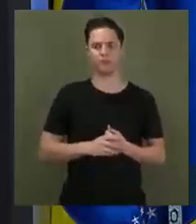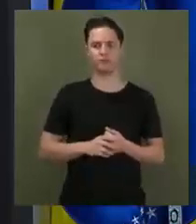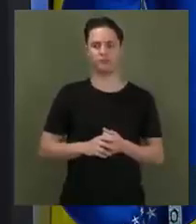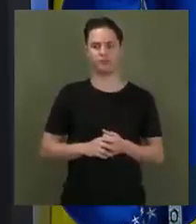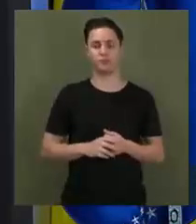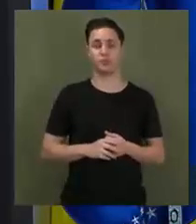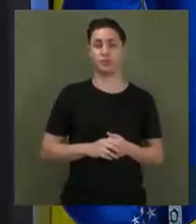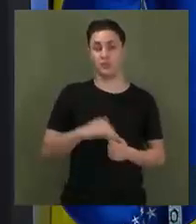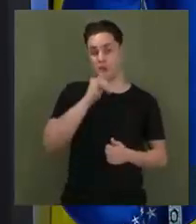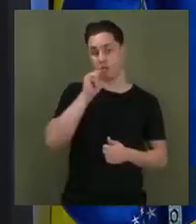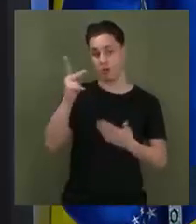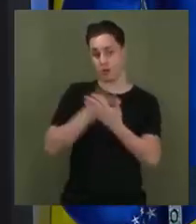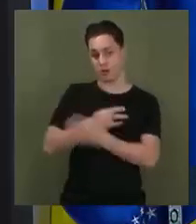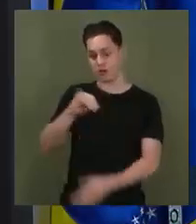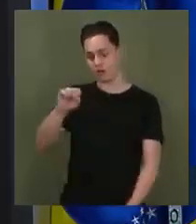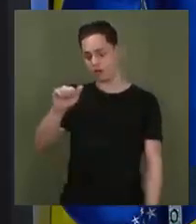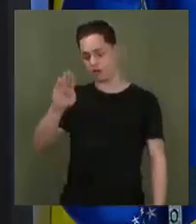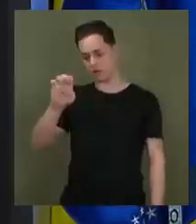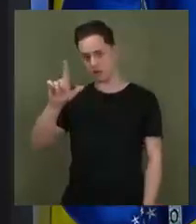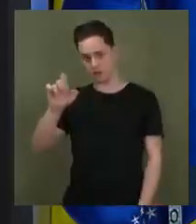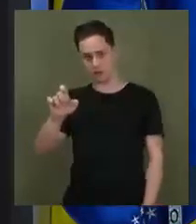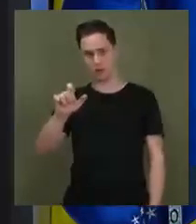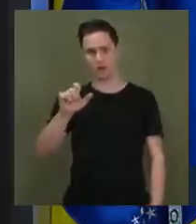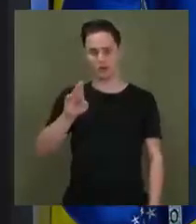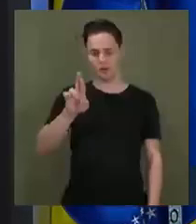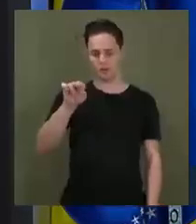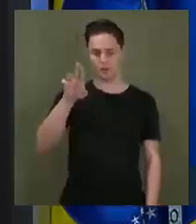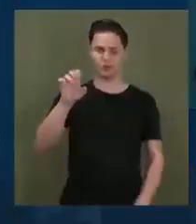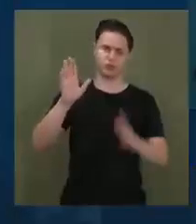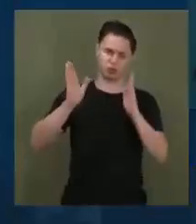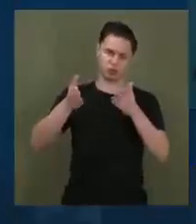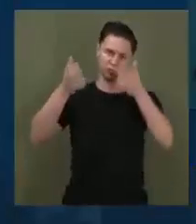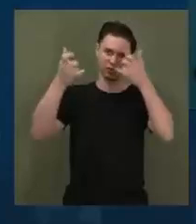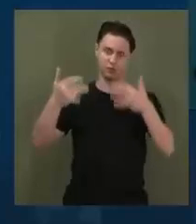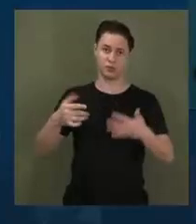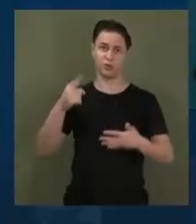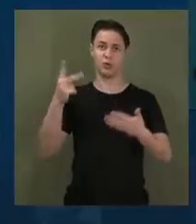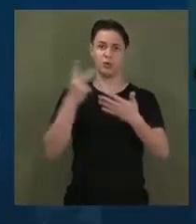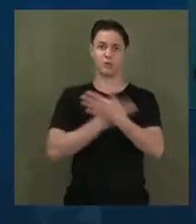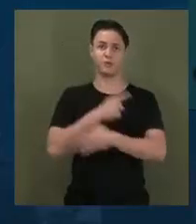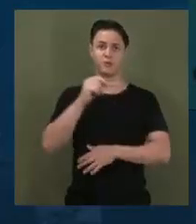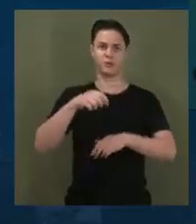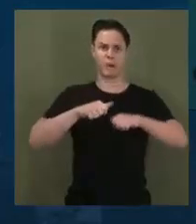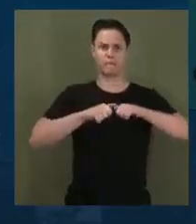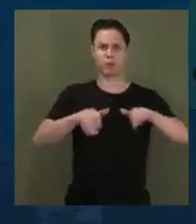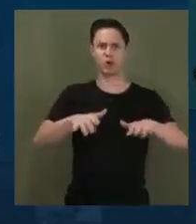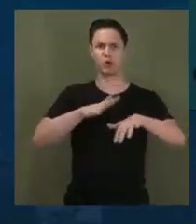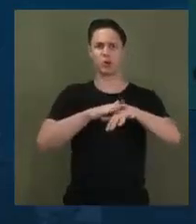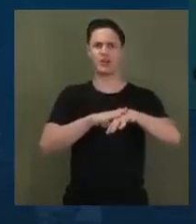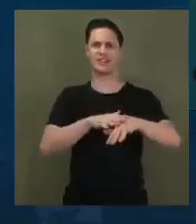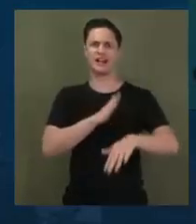da Isabelle e do Bruno Graf, já comentados. Explosão de casos de doença cardíaca nas